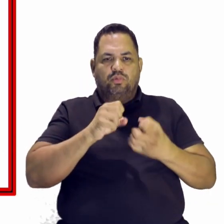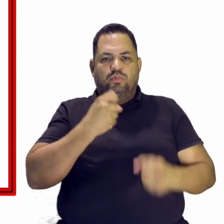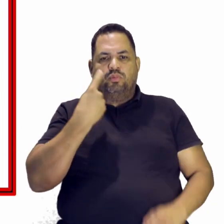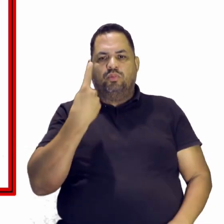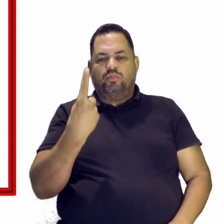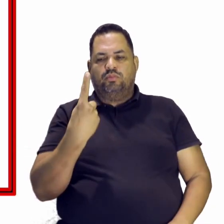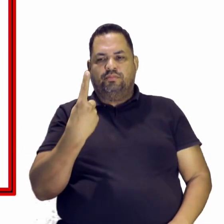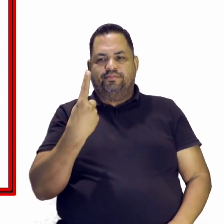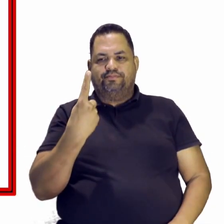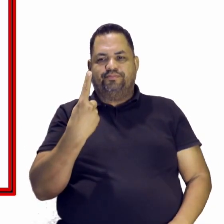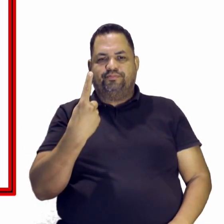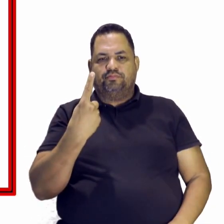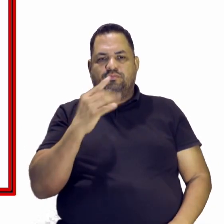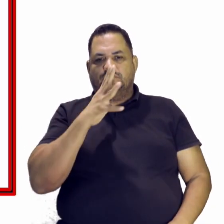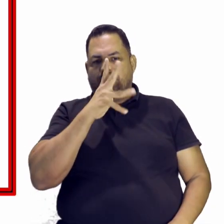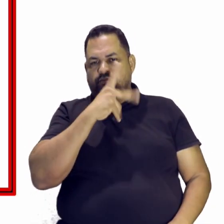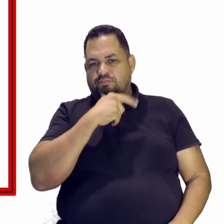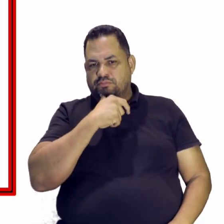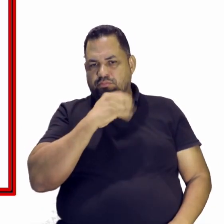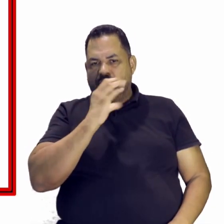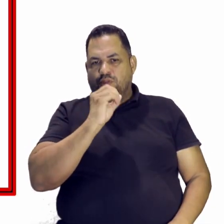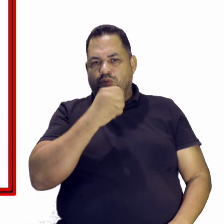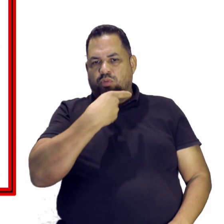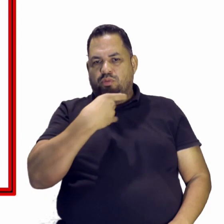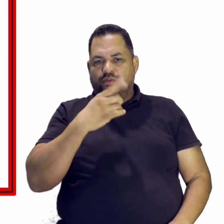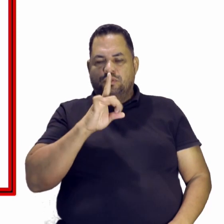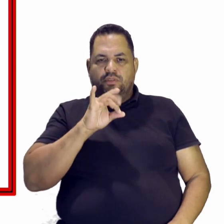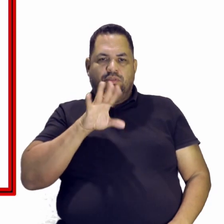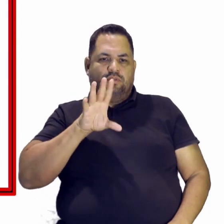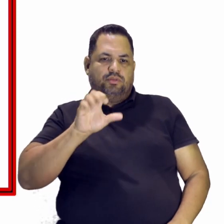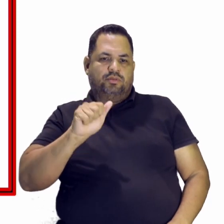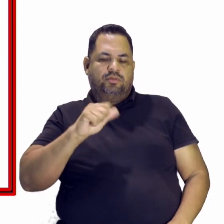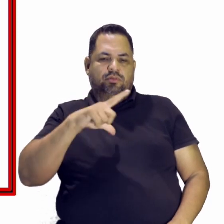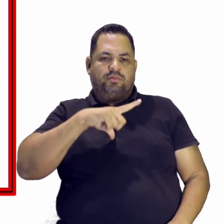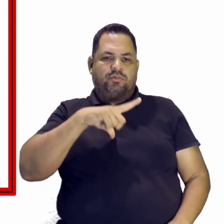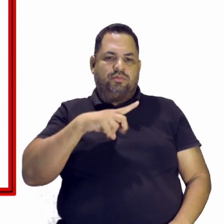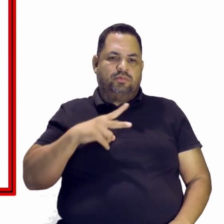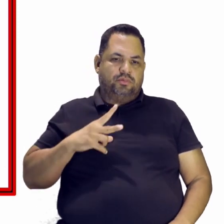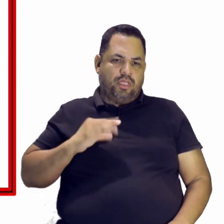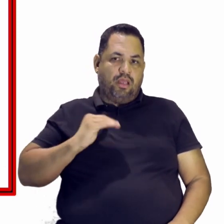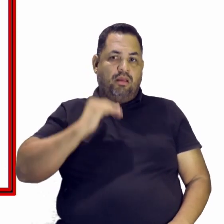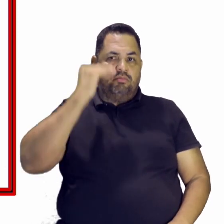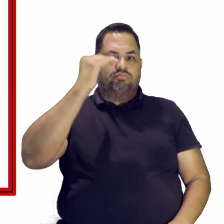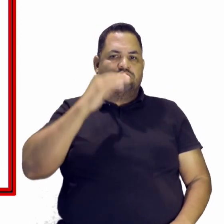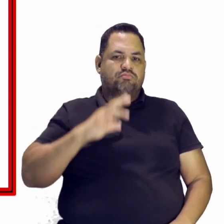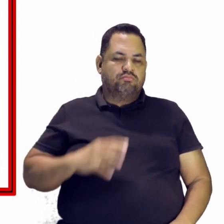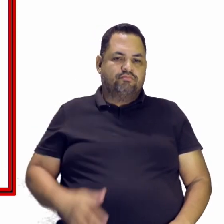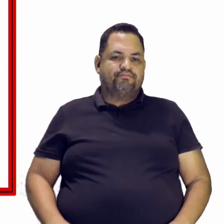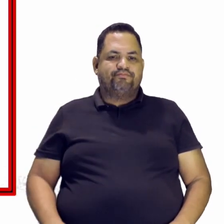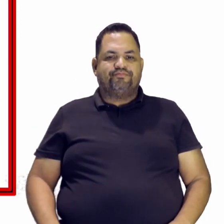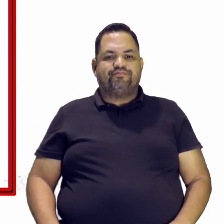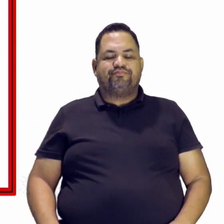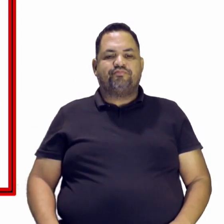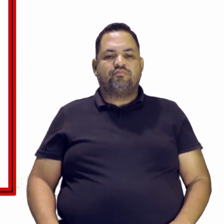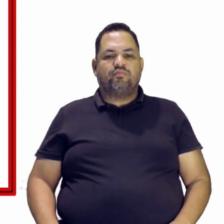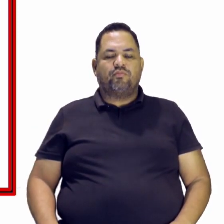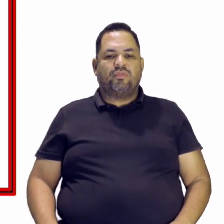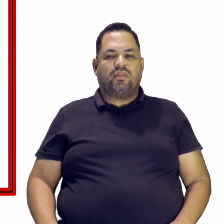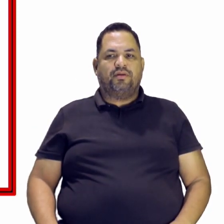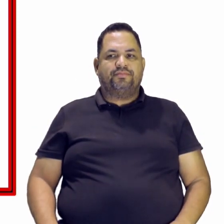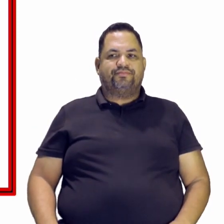1 é lento, é oxidativo, tá? Tem a resistência mais alta em relação à fadiga, suporta,